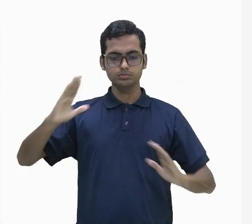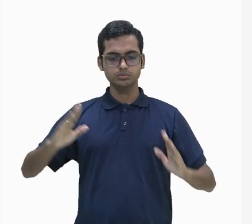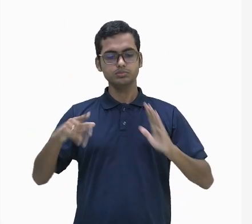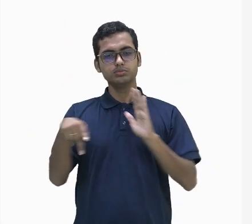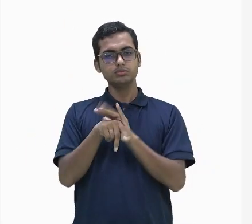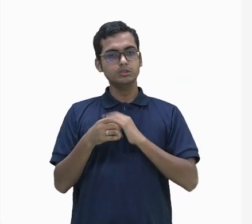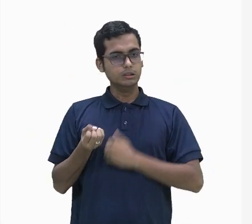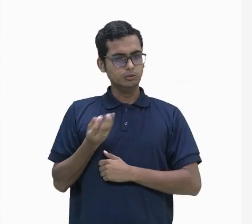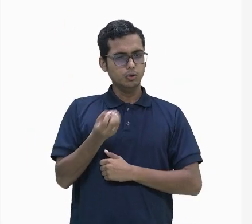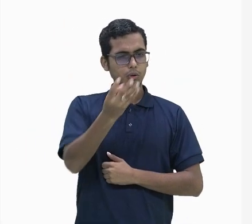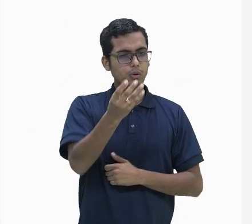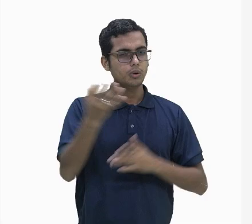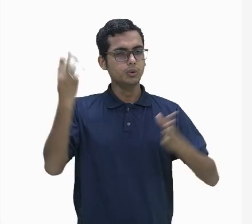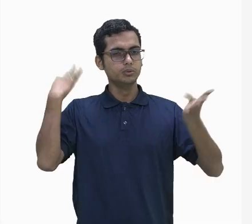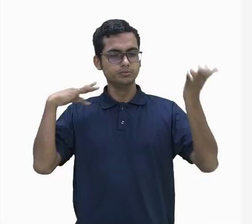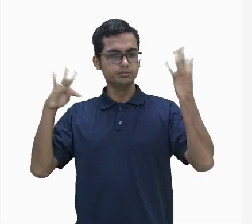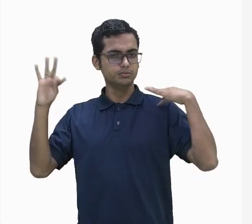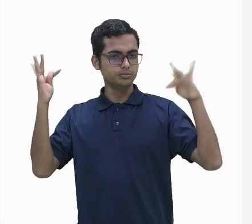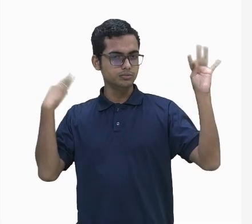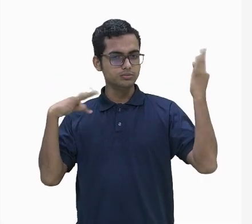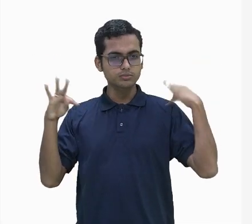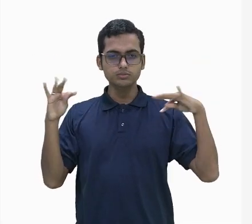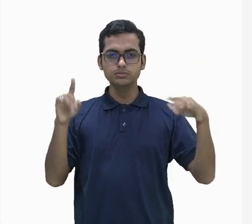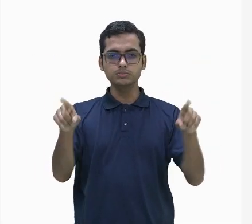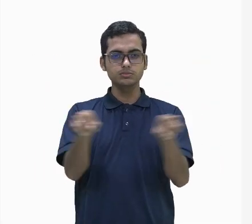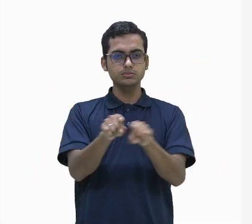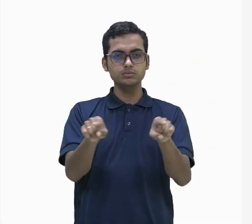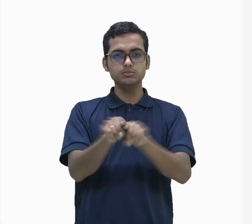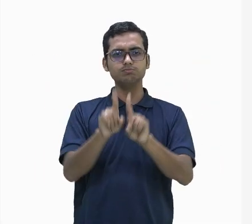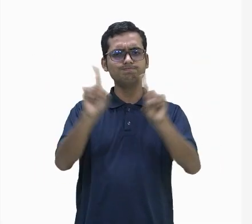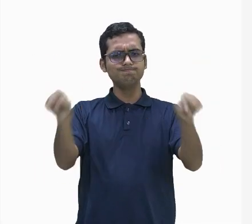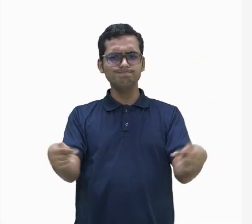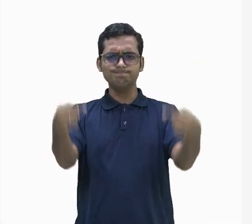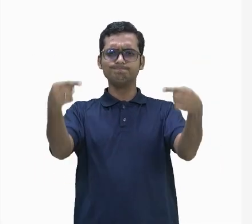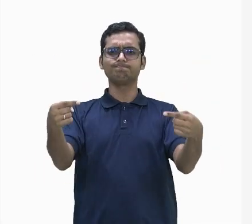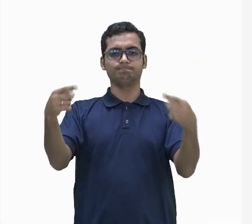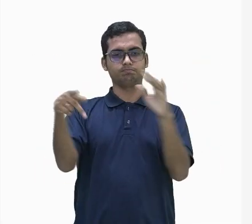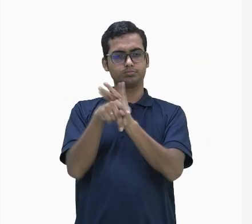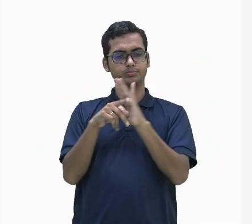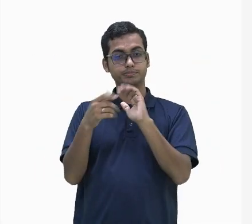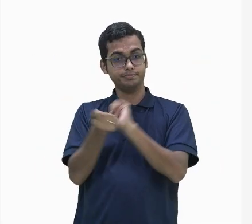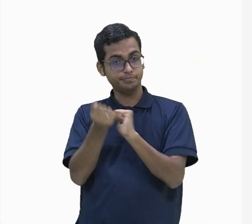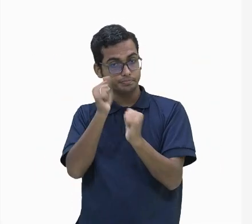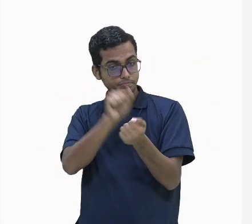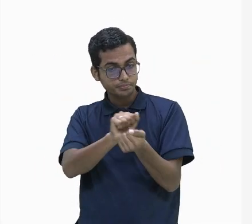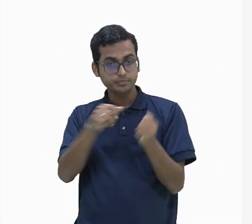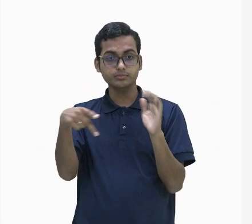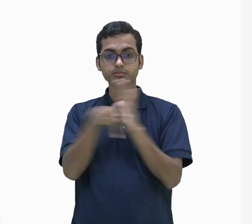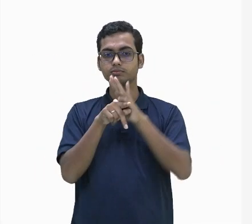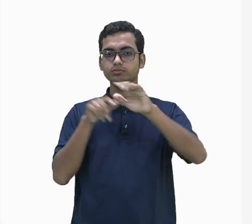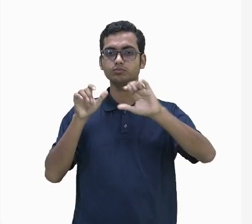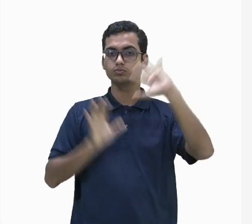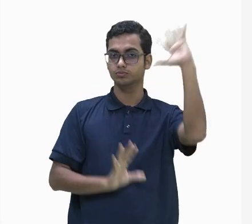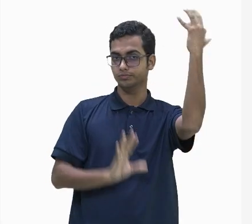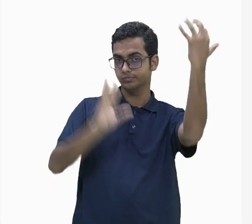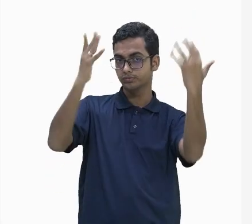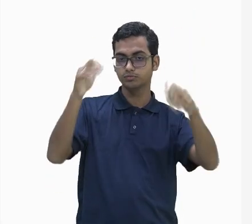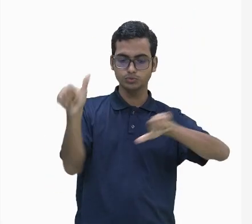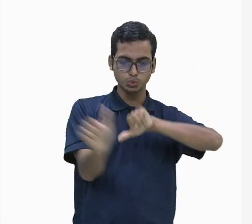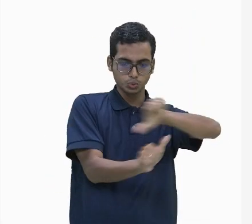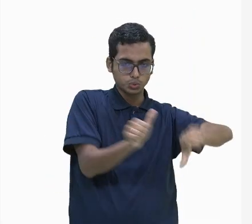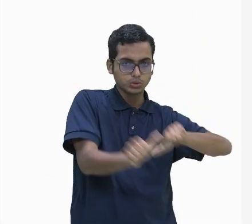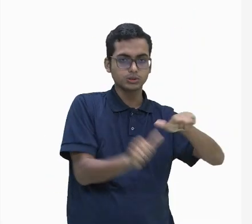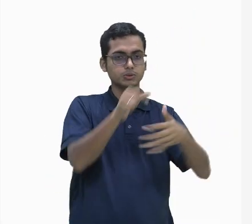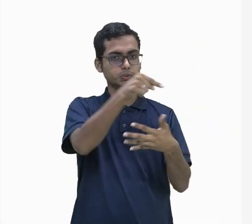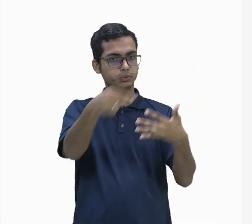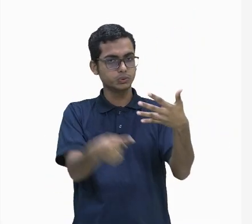os desafios, né, da adaptação ao quê? As mudanças climáticas, porque nós trabalhamos até aqui com os